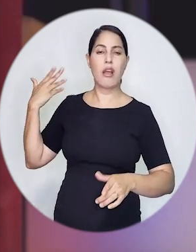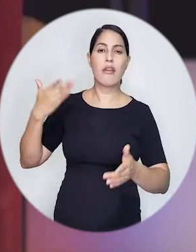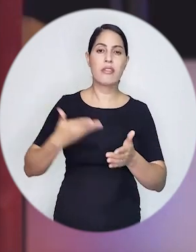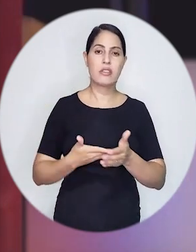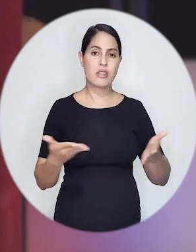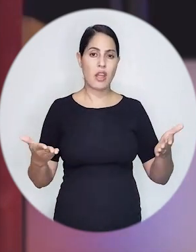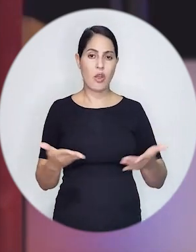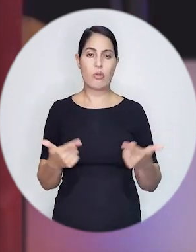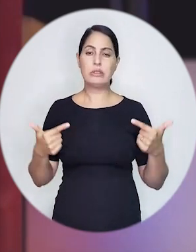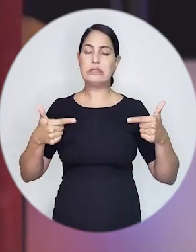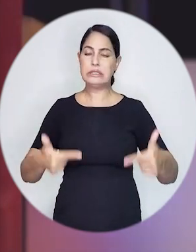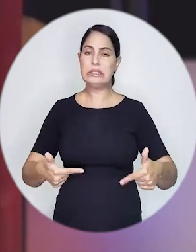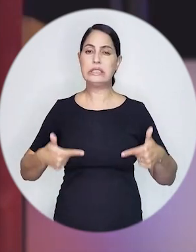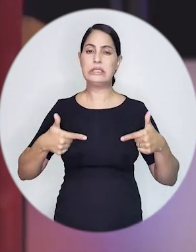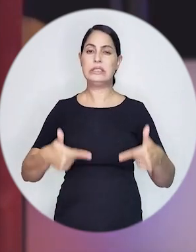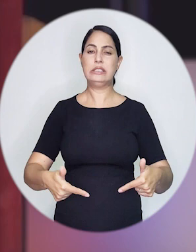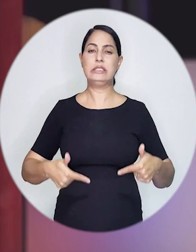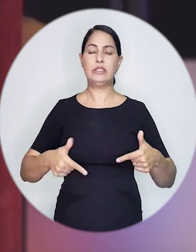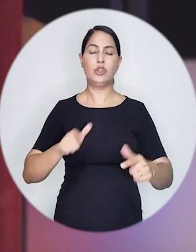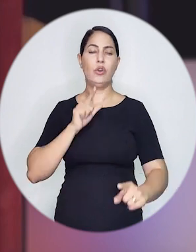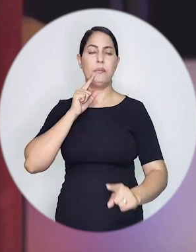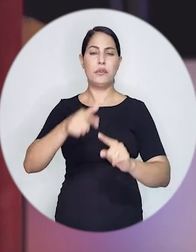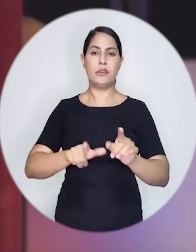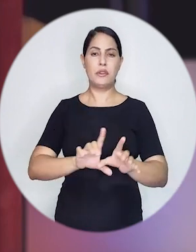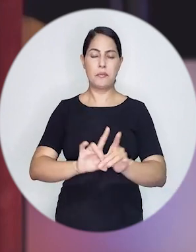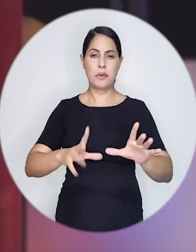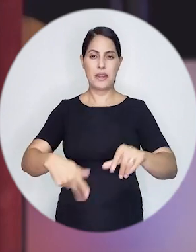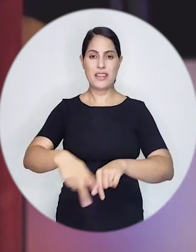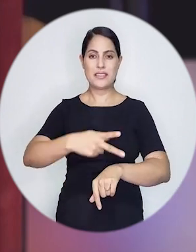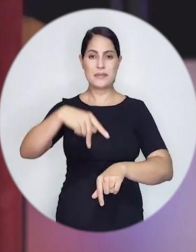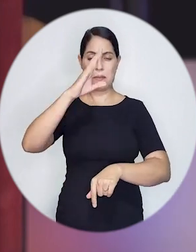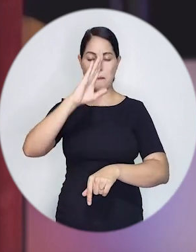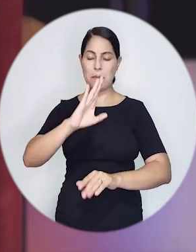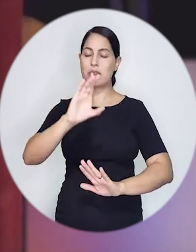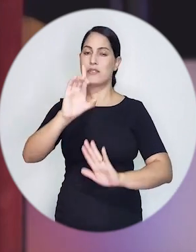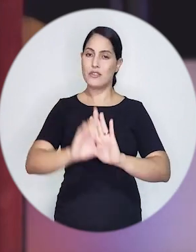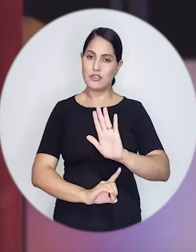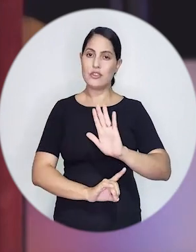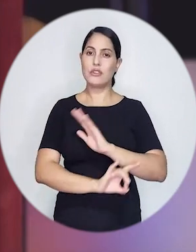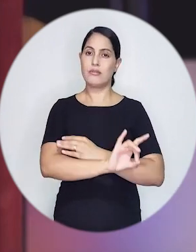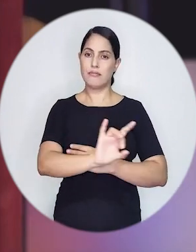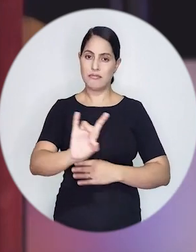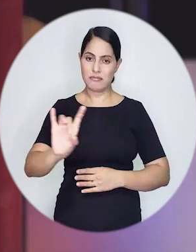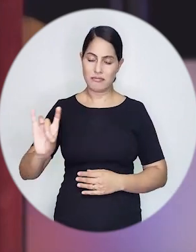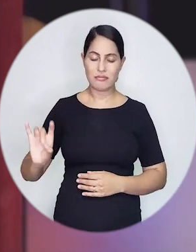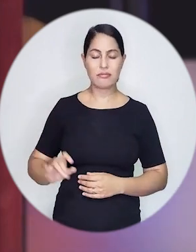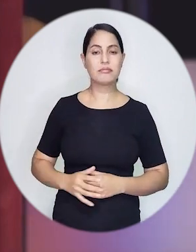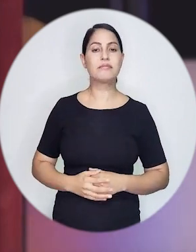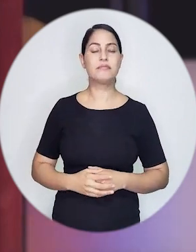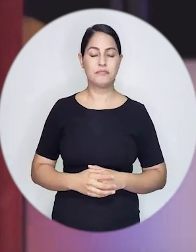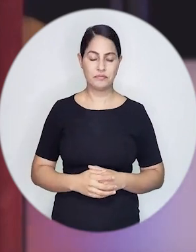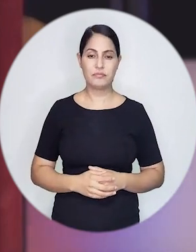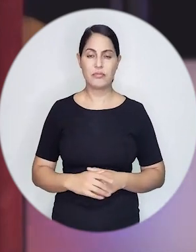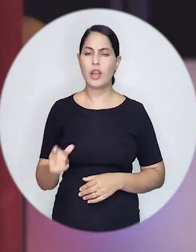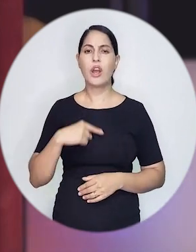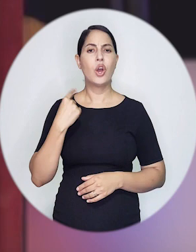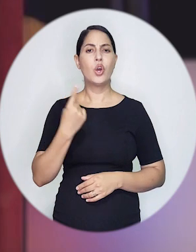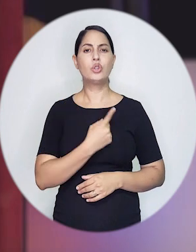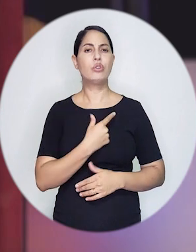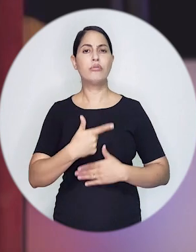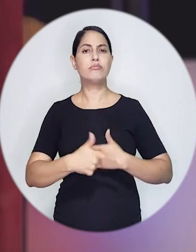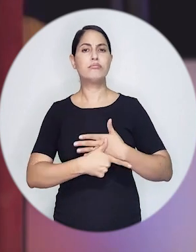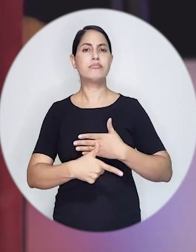início, enfrentou as violações às prerrogativas da profissão, lutou pela democracia brasileira e pelos